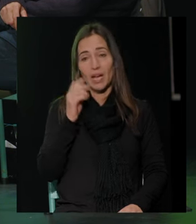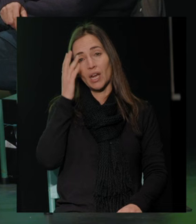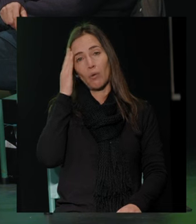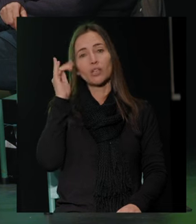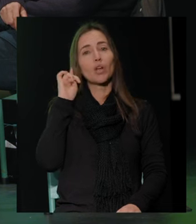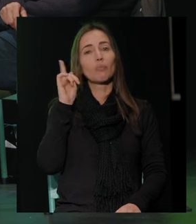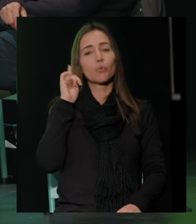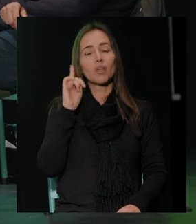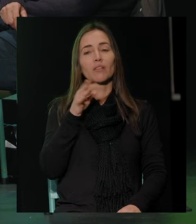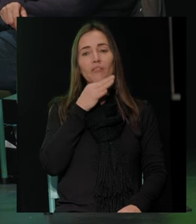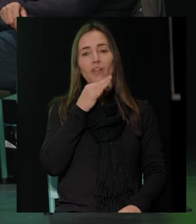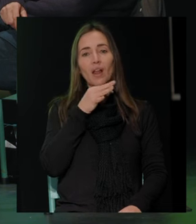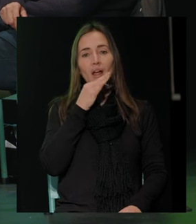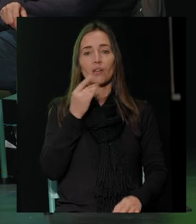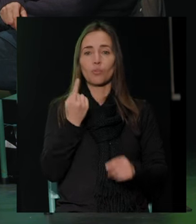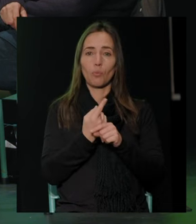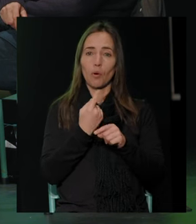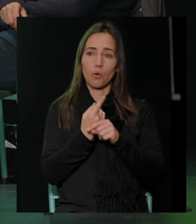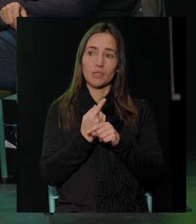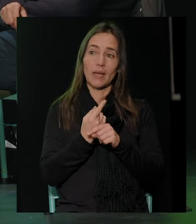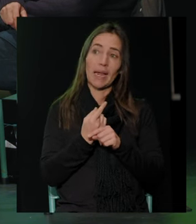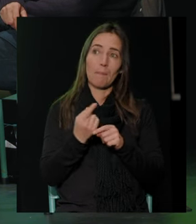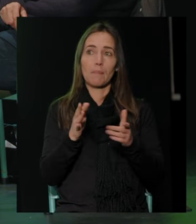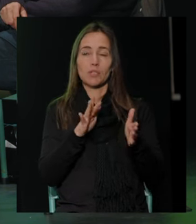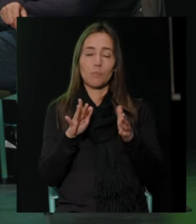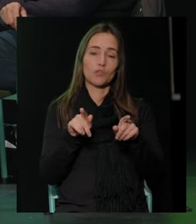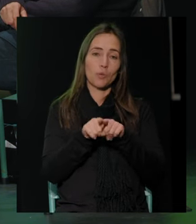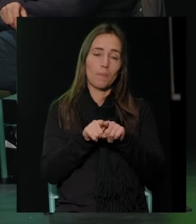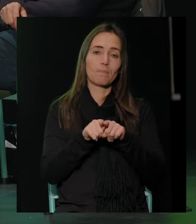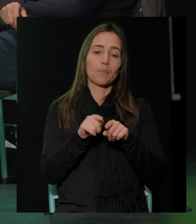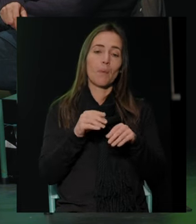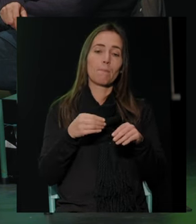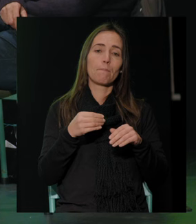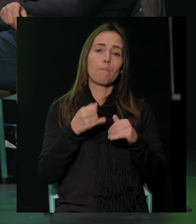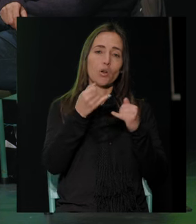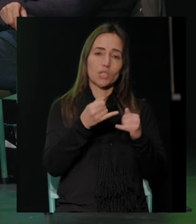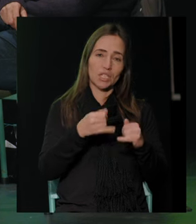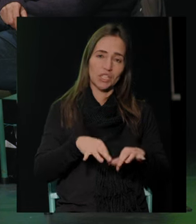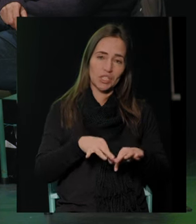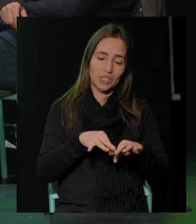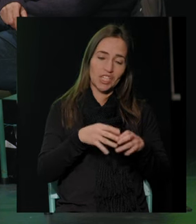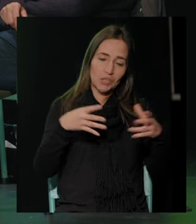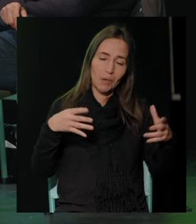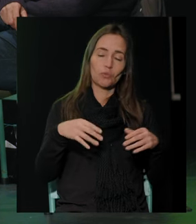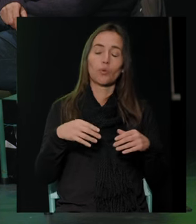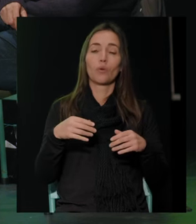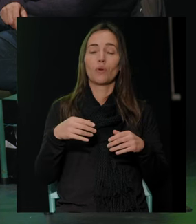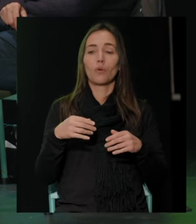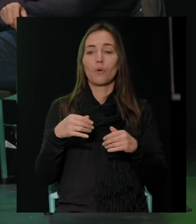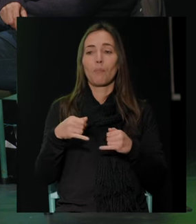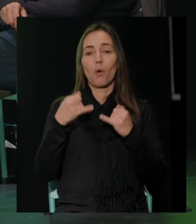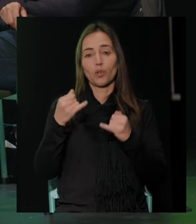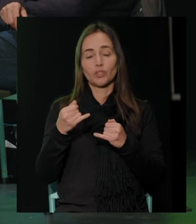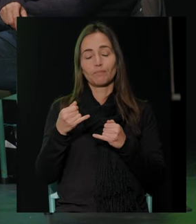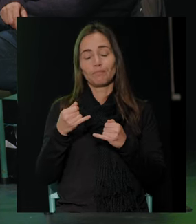falar de algo, no fundo são quase sinónimos, seja pós-crescimento, seja prosperidade, que é uma palavra que eu acho muito bonita e